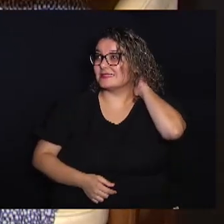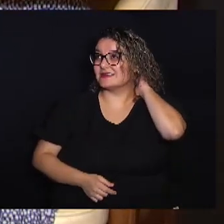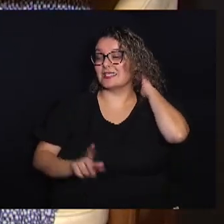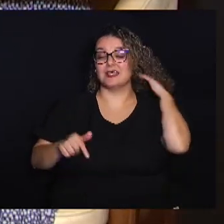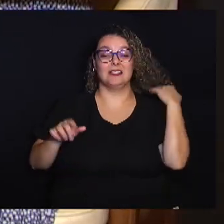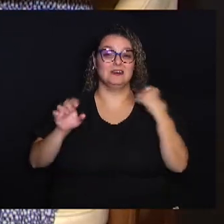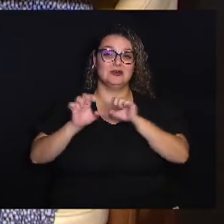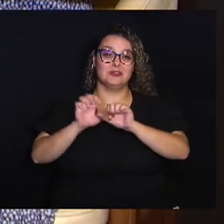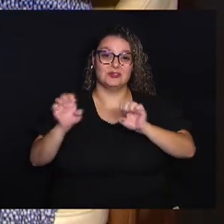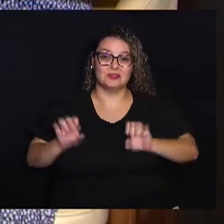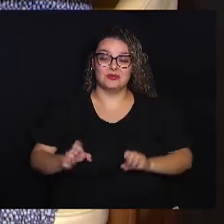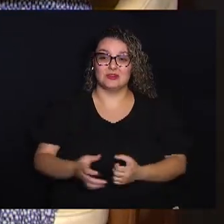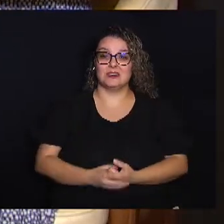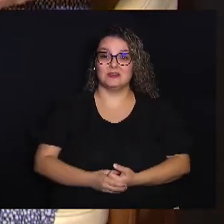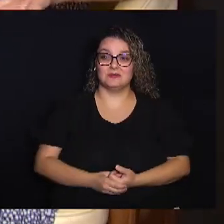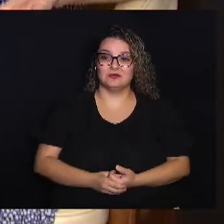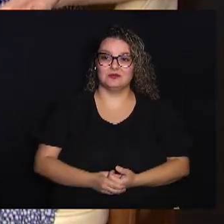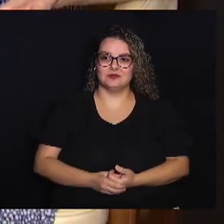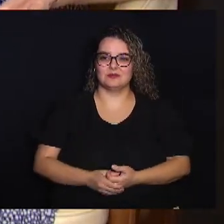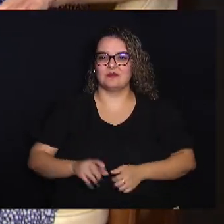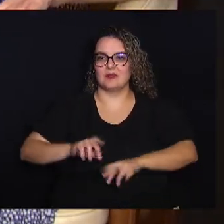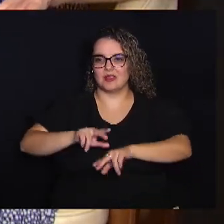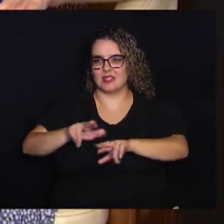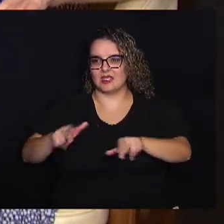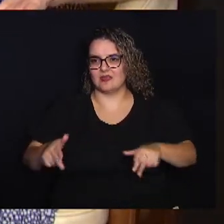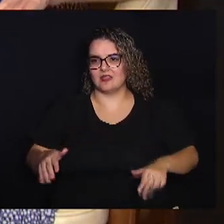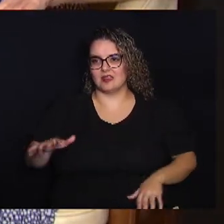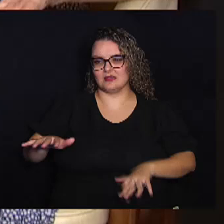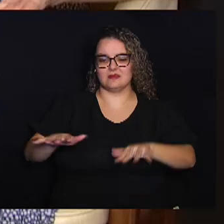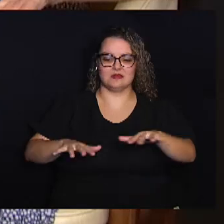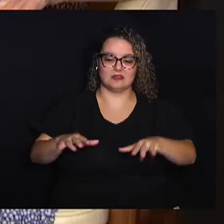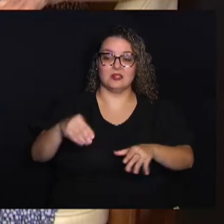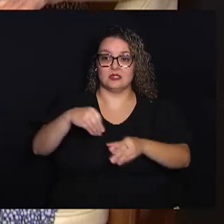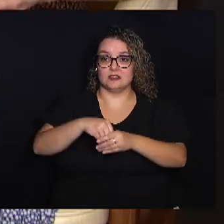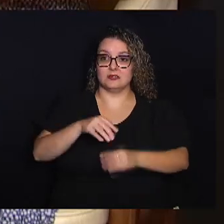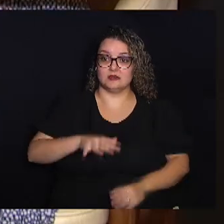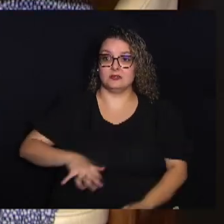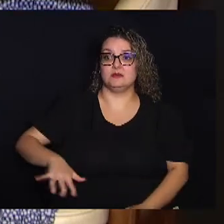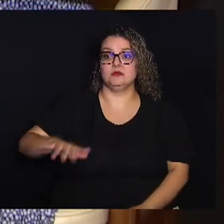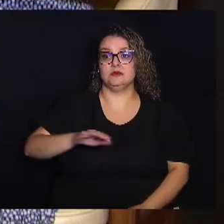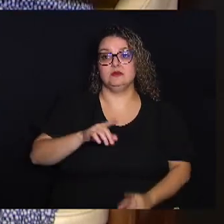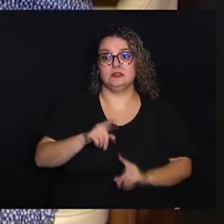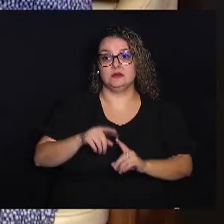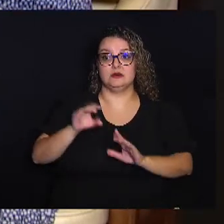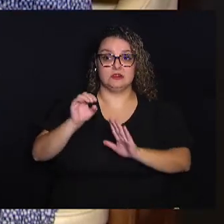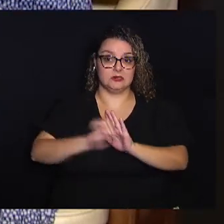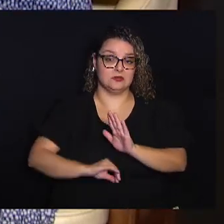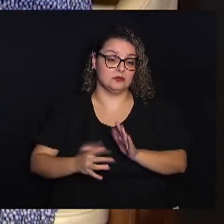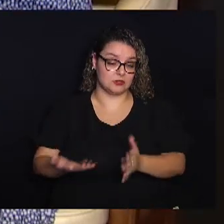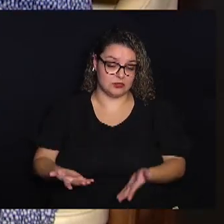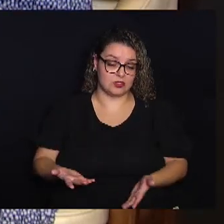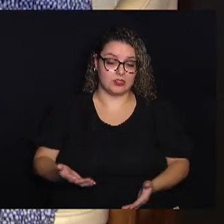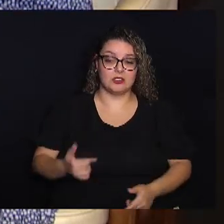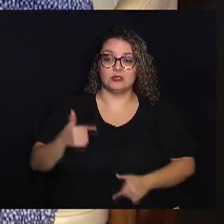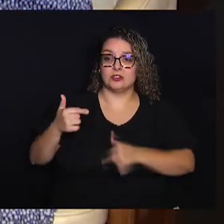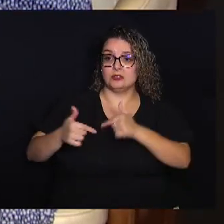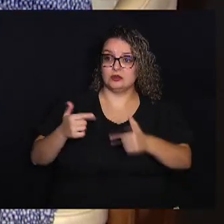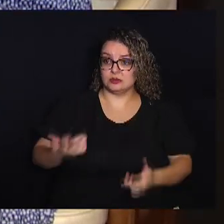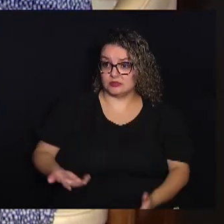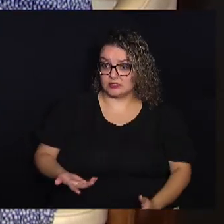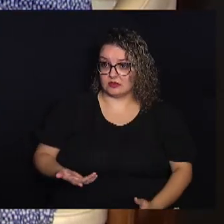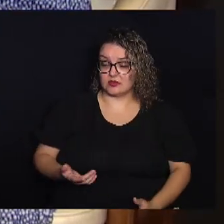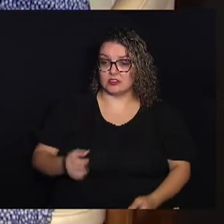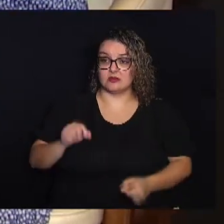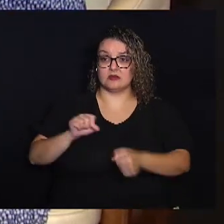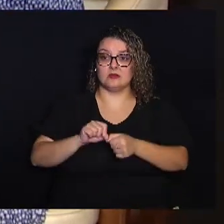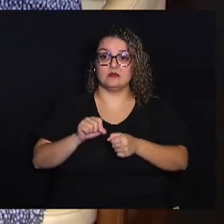né? Então, e existem muitas áreas, né, dentro desse tipo de ofício. Então, o trabalho que é o que a gente faz